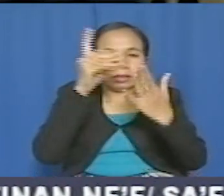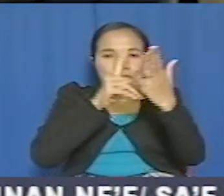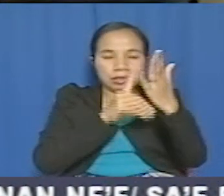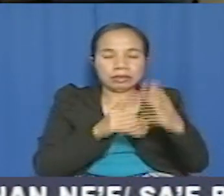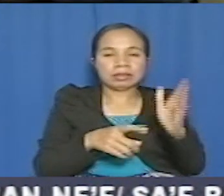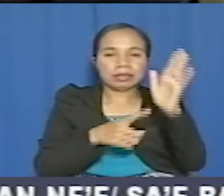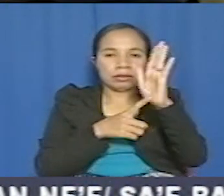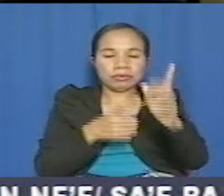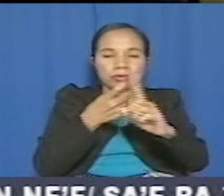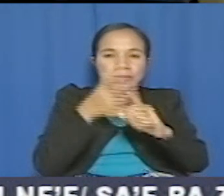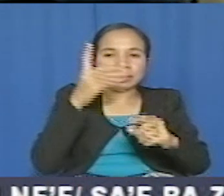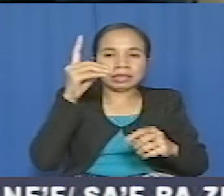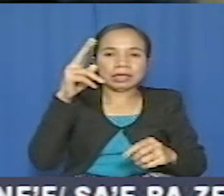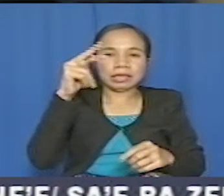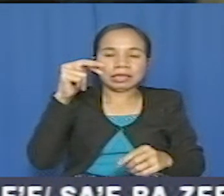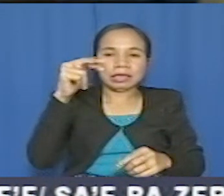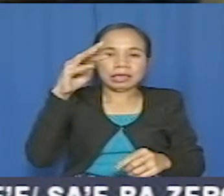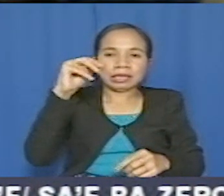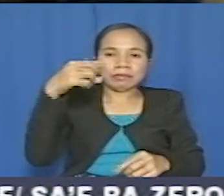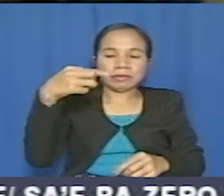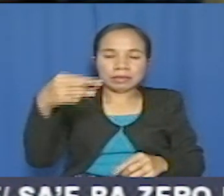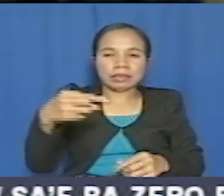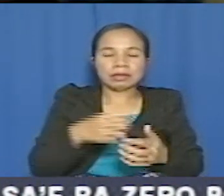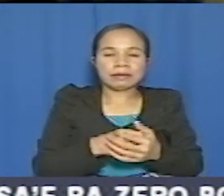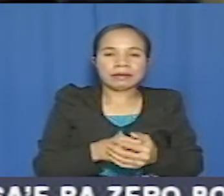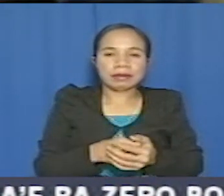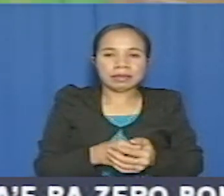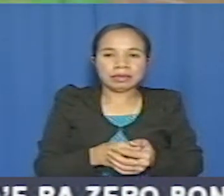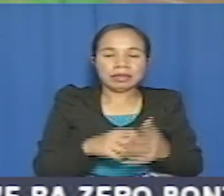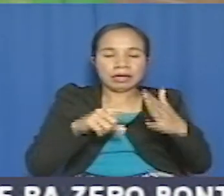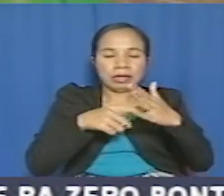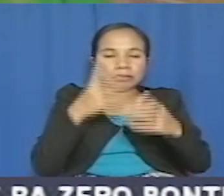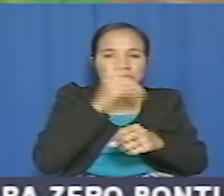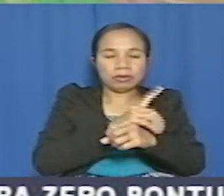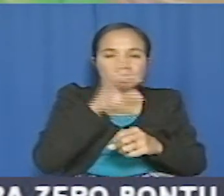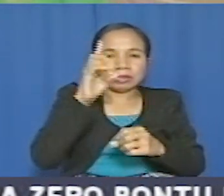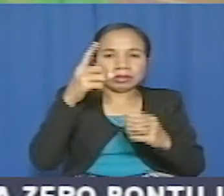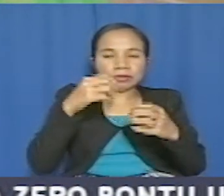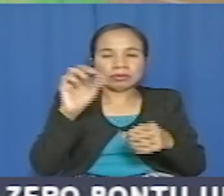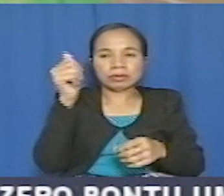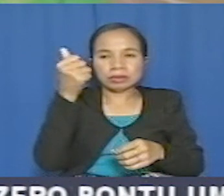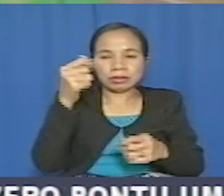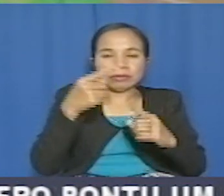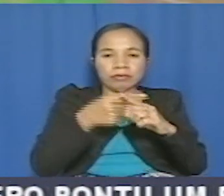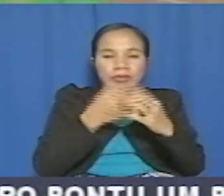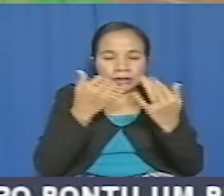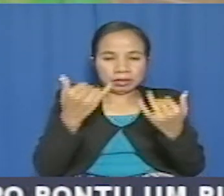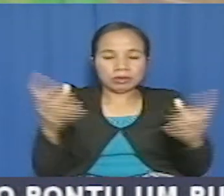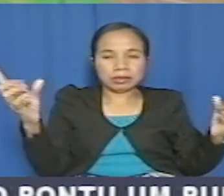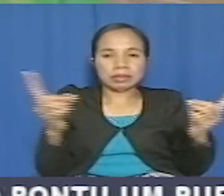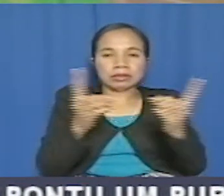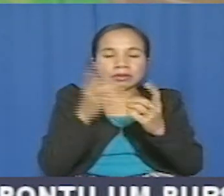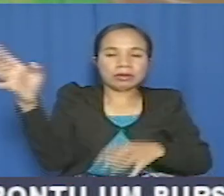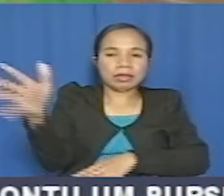ne berelata husi Direção Nacional Meteorologia no Geofísica, a hu husi lorong hitu to osanolu fulang ne, se